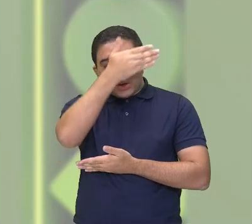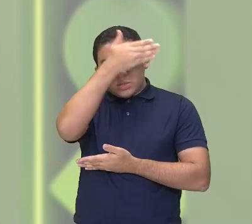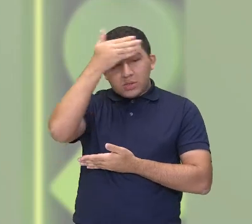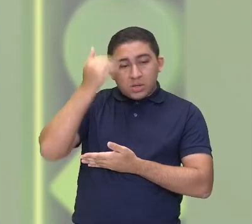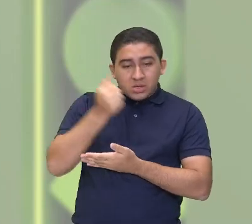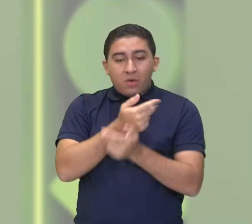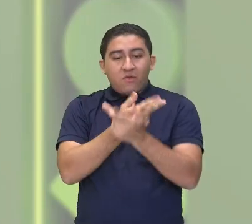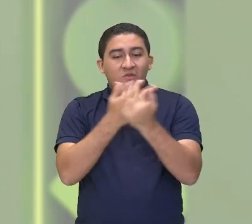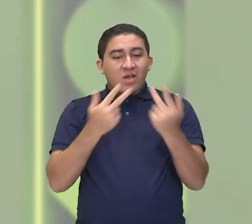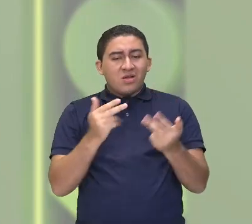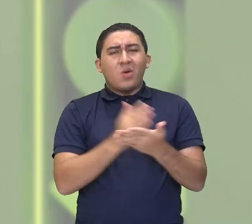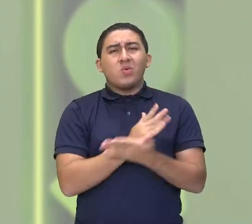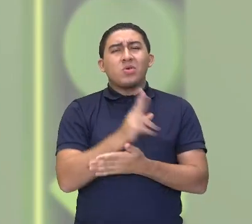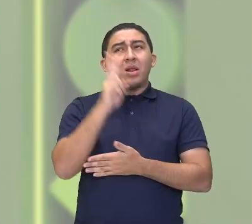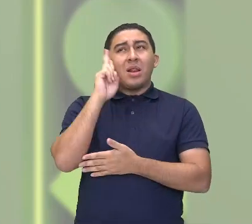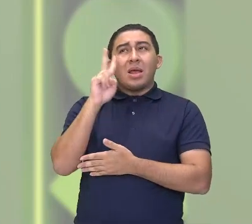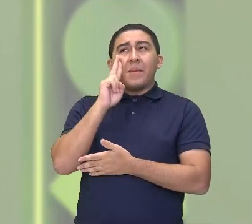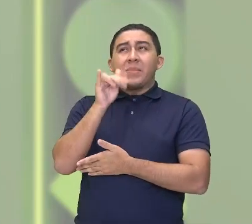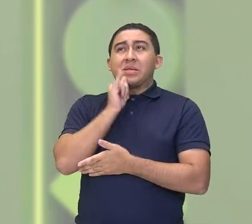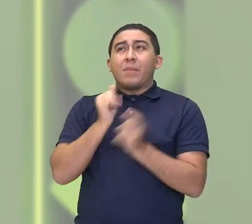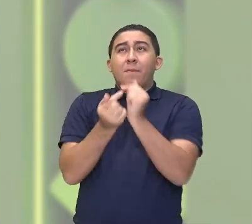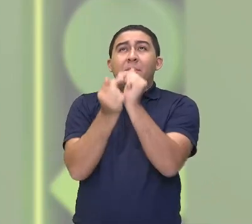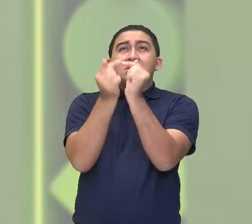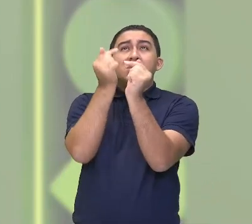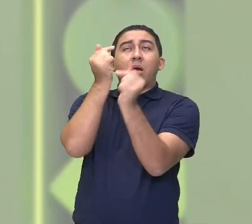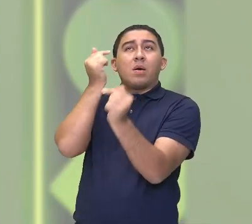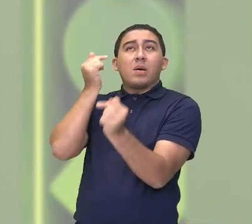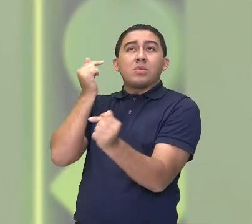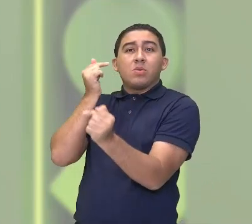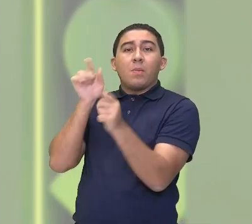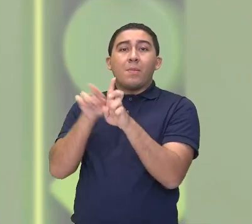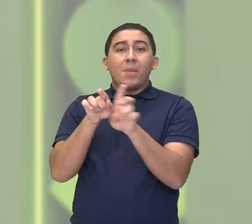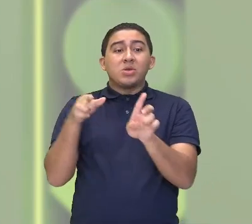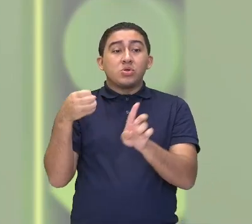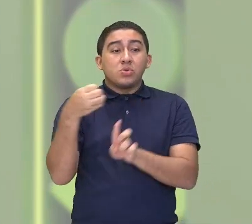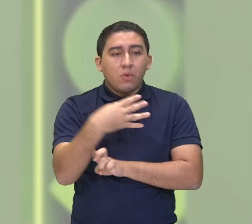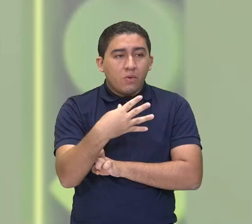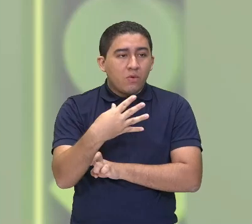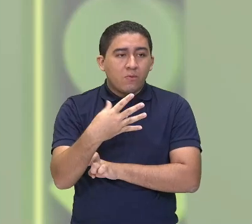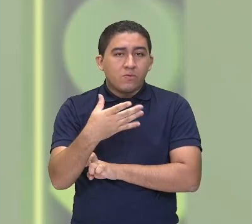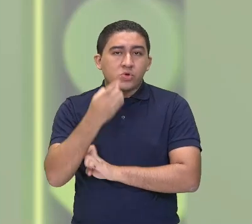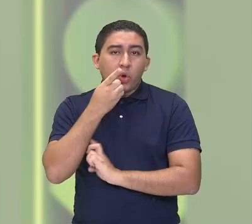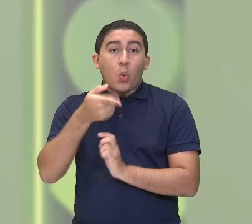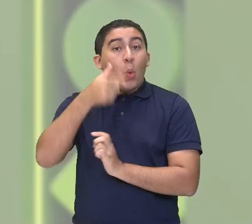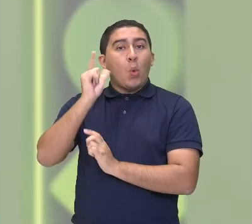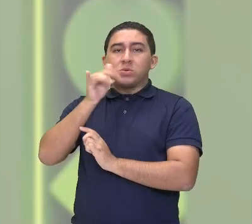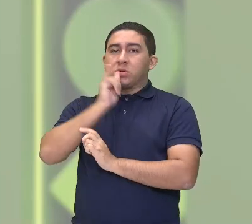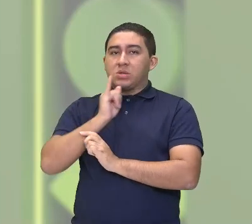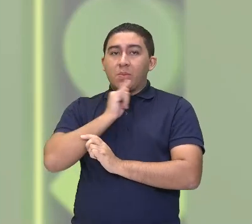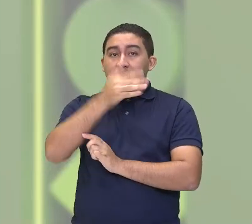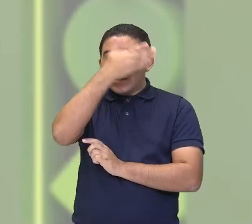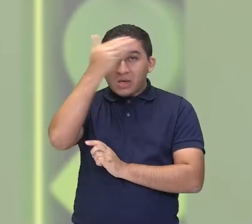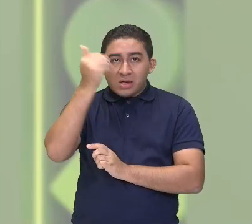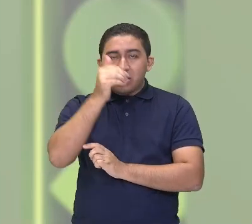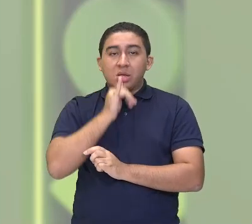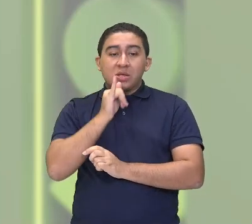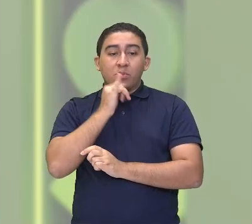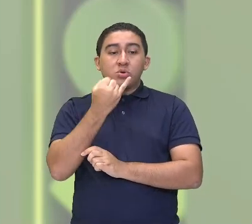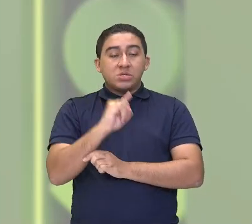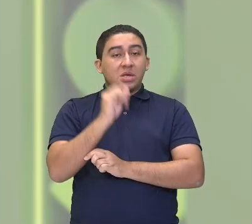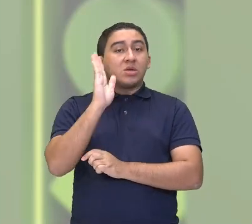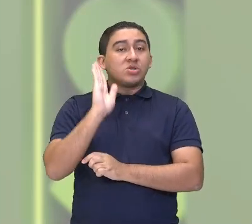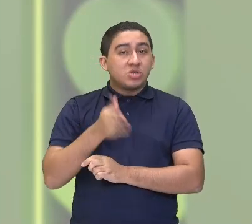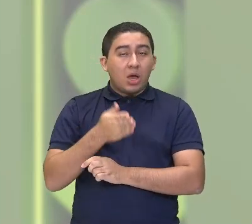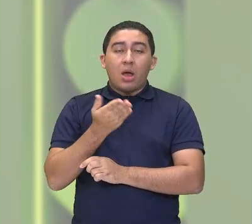Às vezes ela até lembra de coisas bem antigas, mas de coisas mais recentes ela vai ficando esquecida. Ela esquece, por exemplo, se ela almoçou